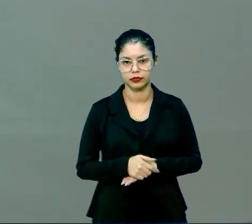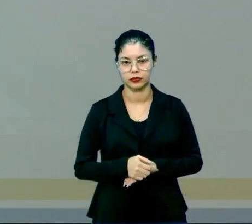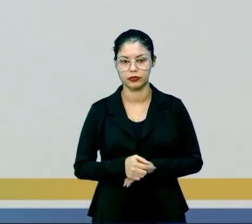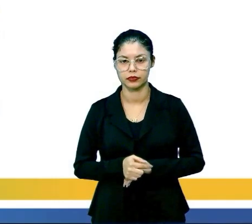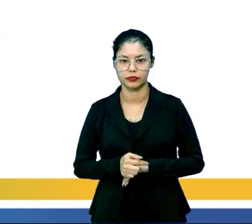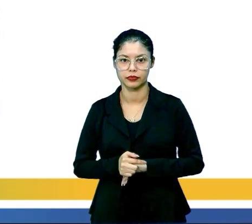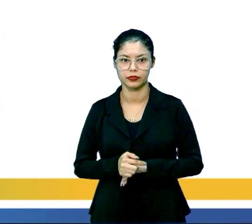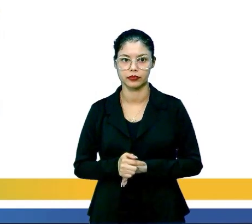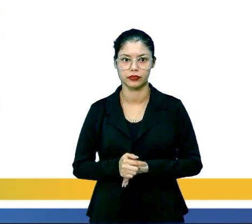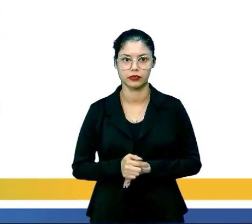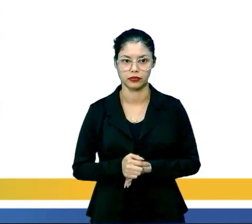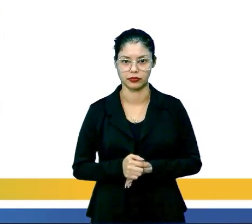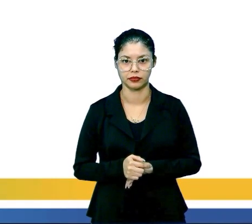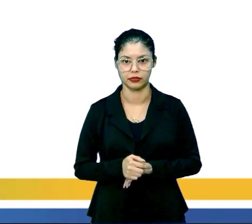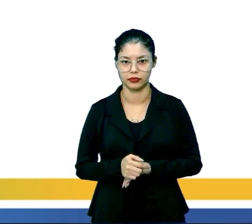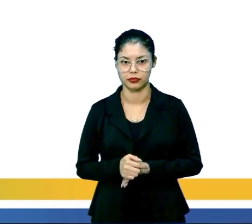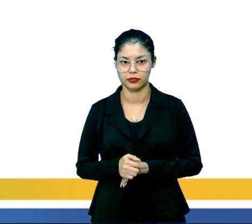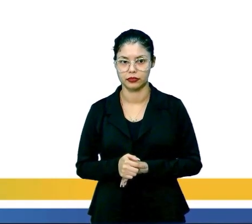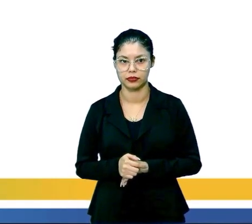à nossa aula.